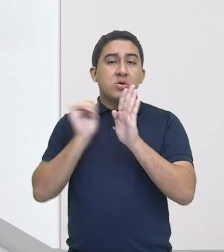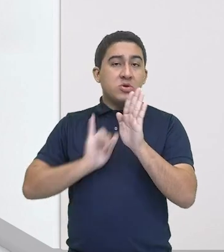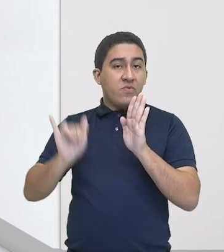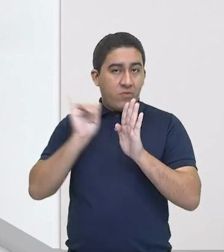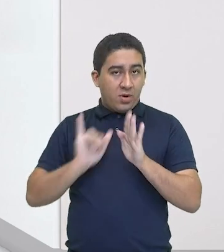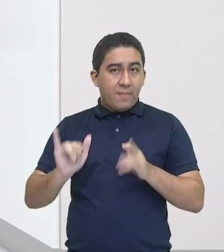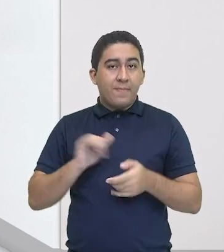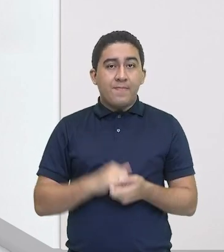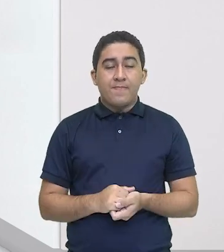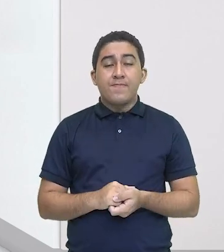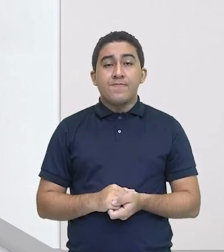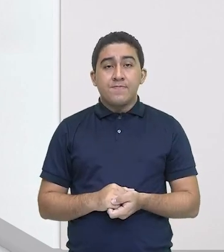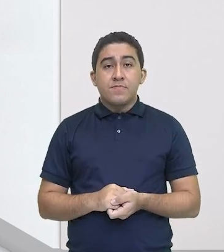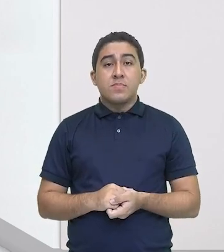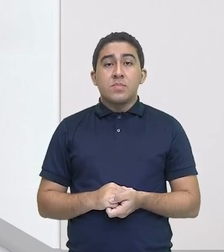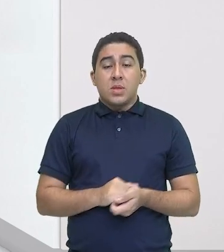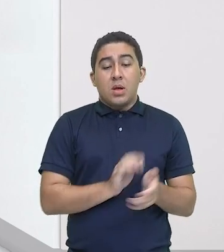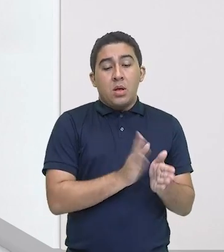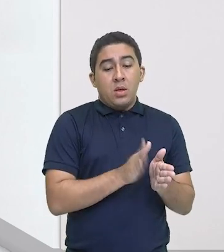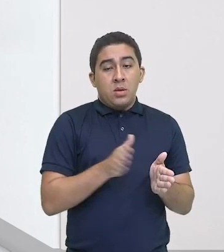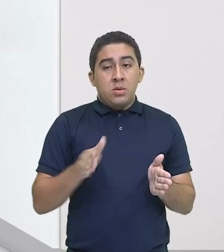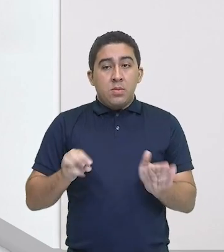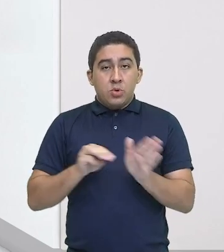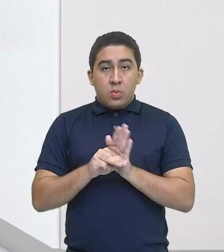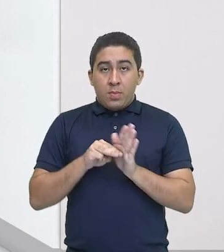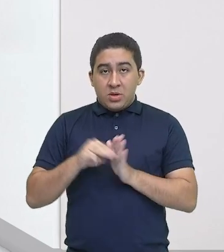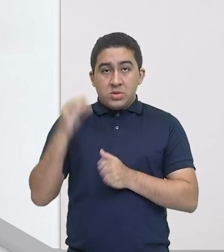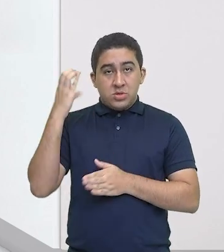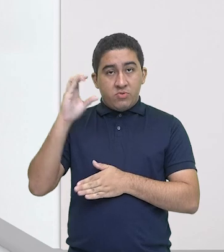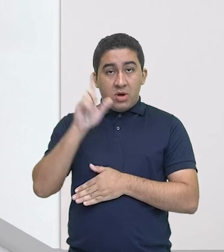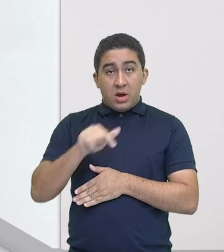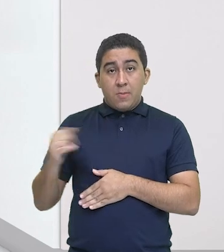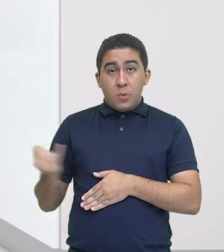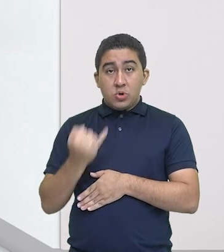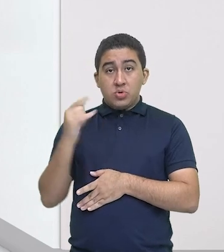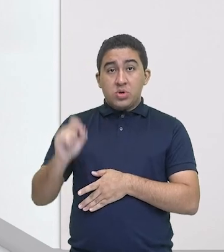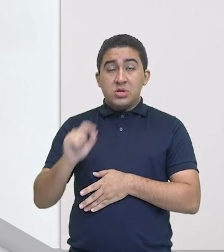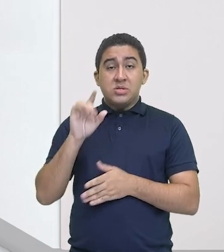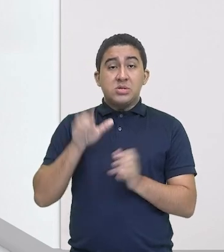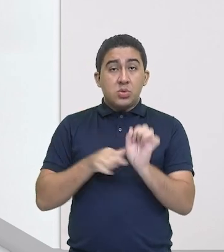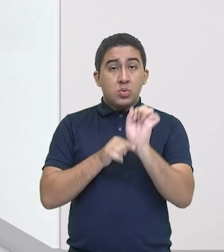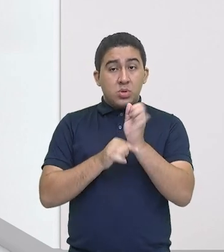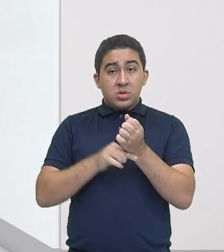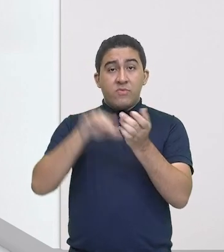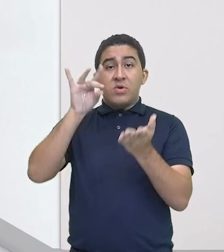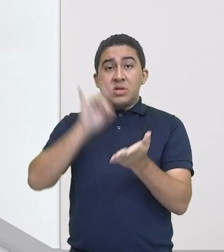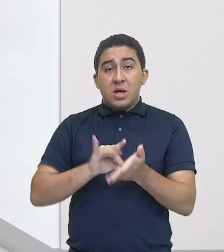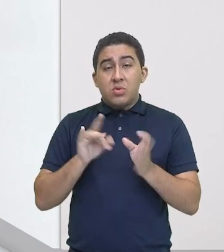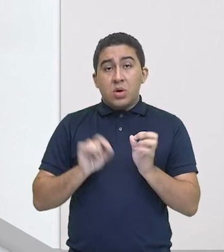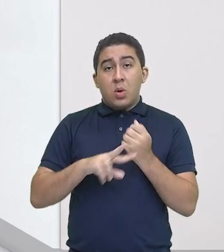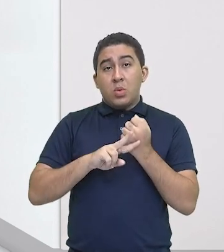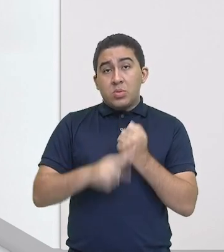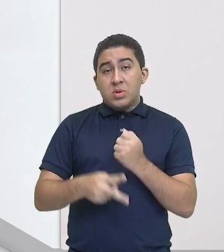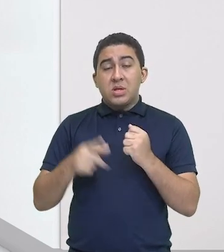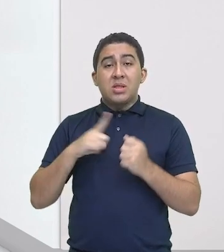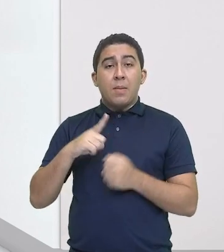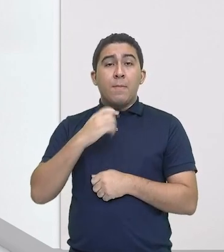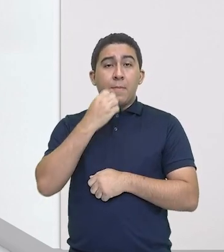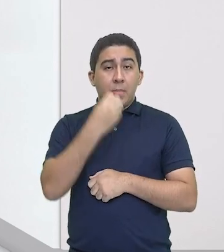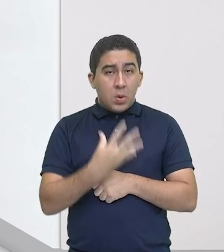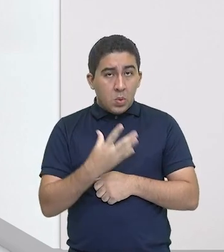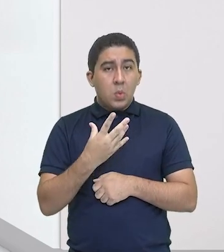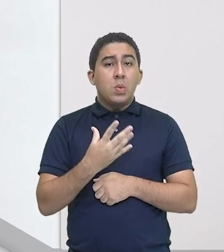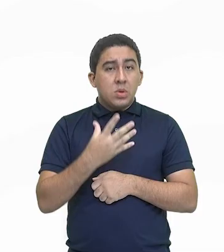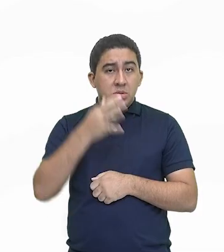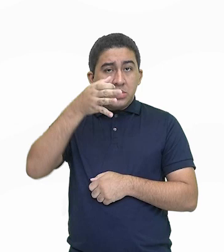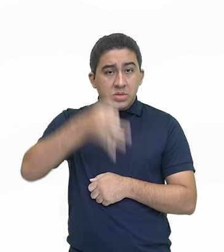divulgar. Então, cada etapa do método científico é importante para garantir que os resultados sejam